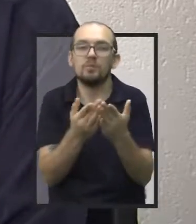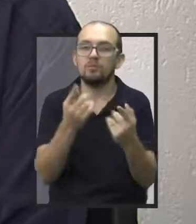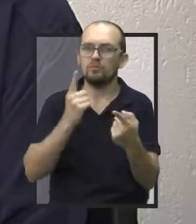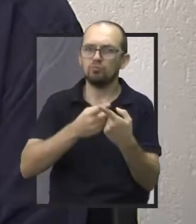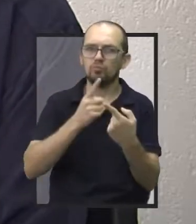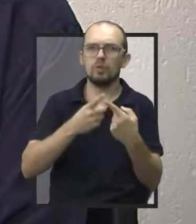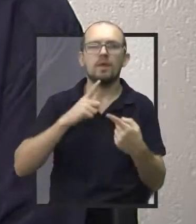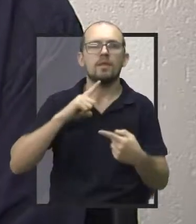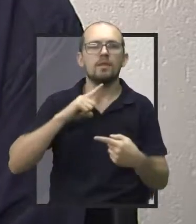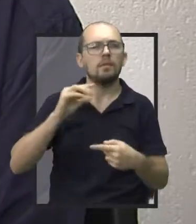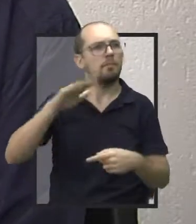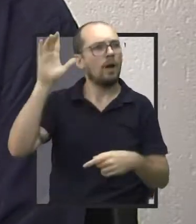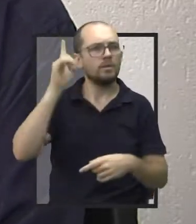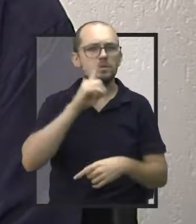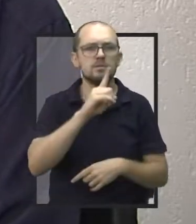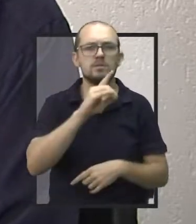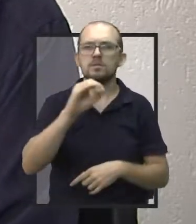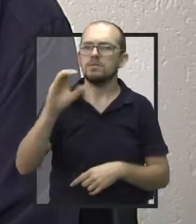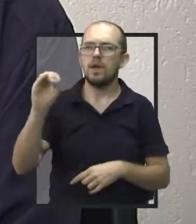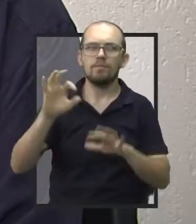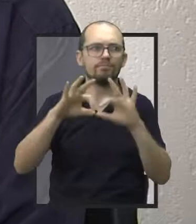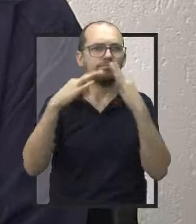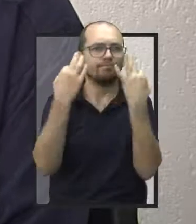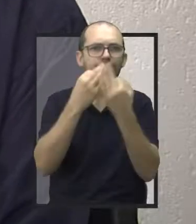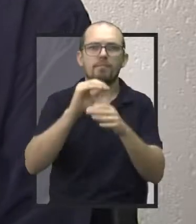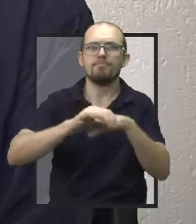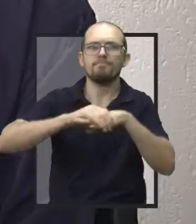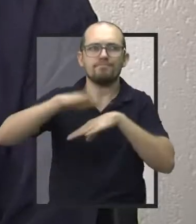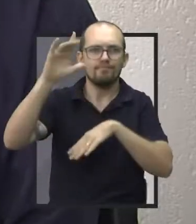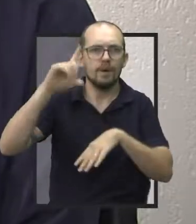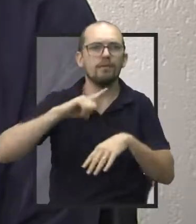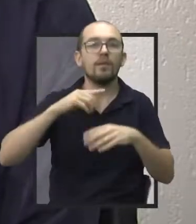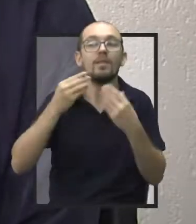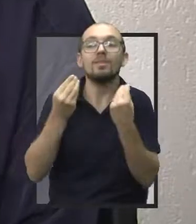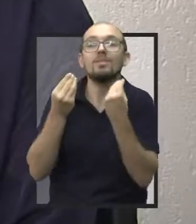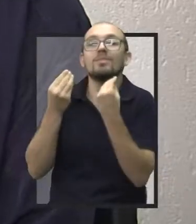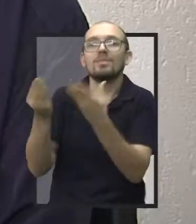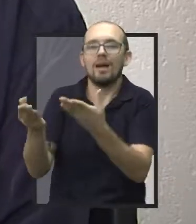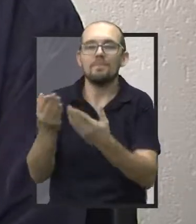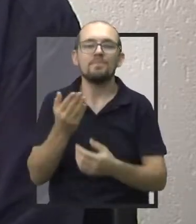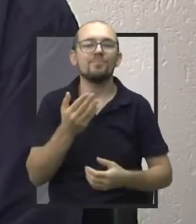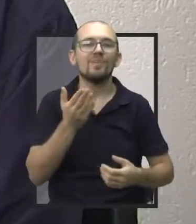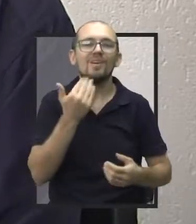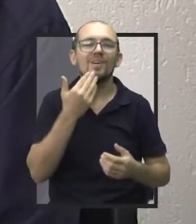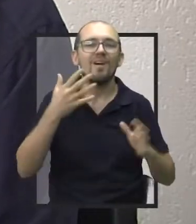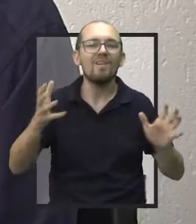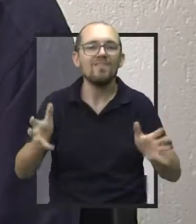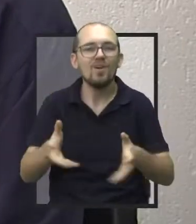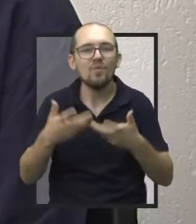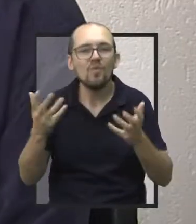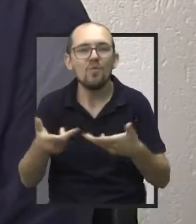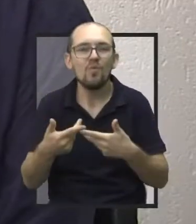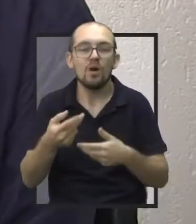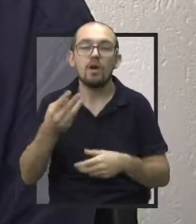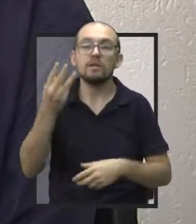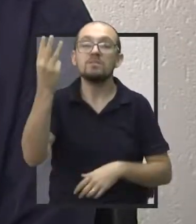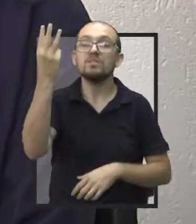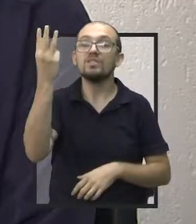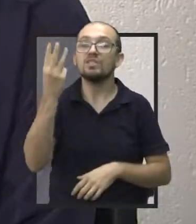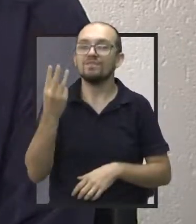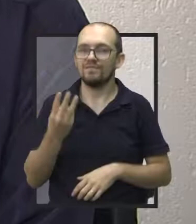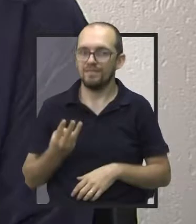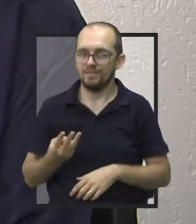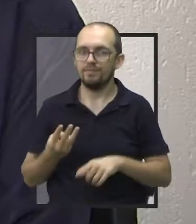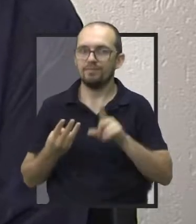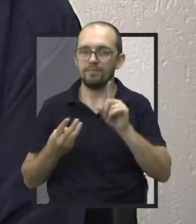de 100 famílias que recebem todas as verduras às terças feiras através de uma carteirinha encaminhada